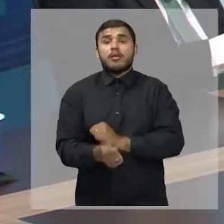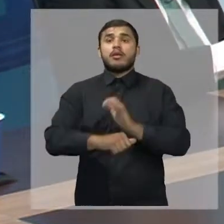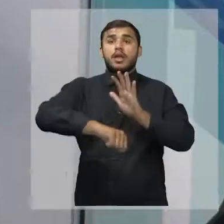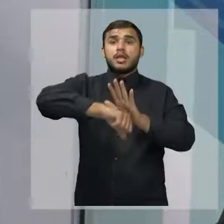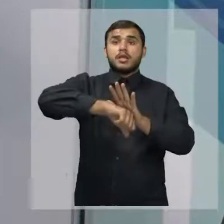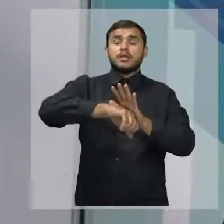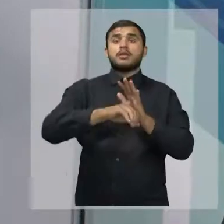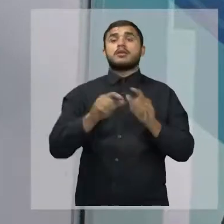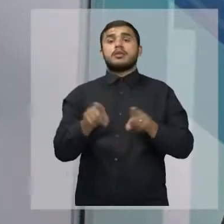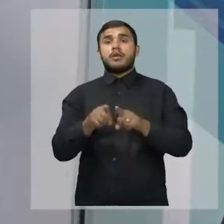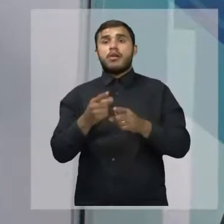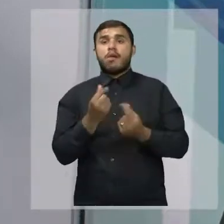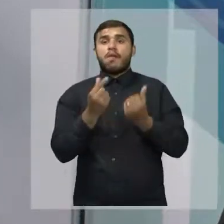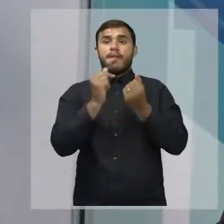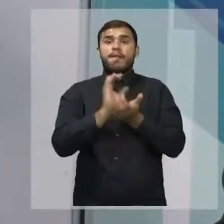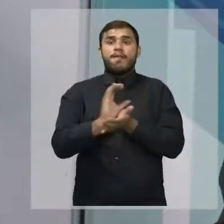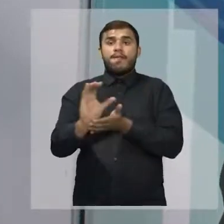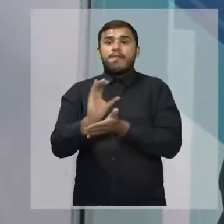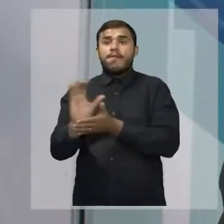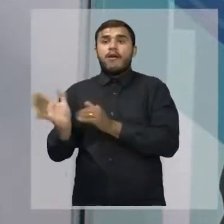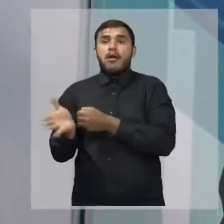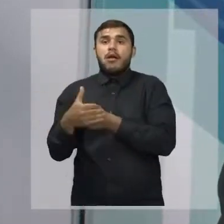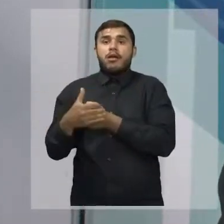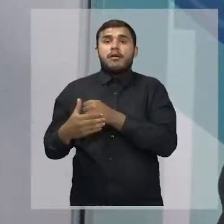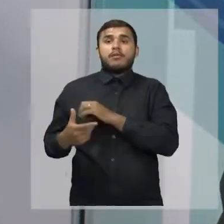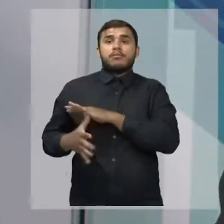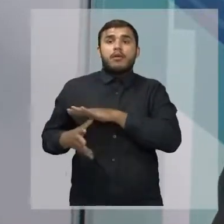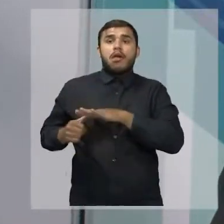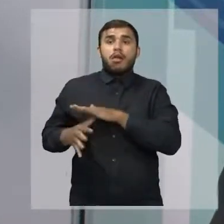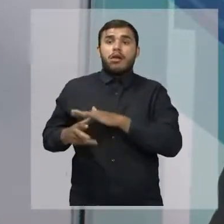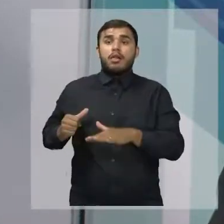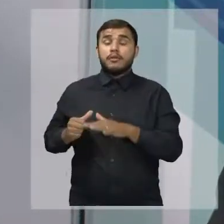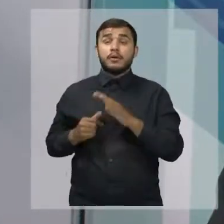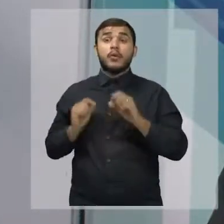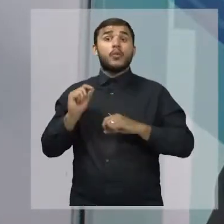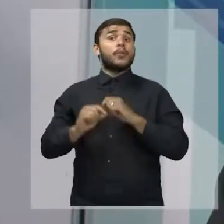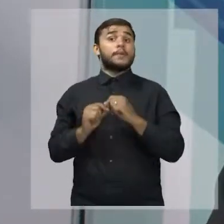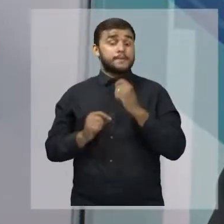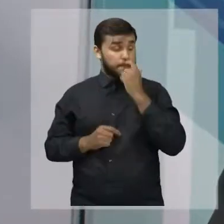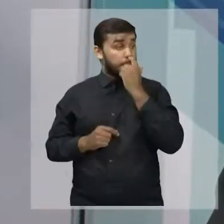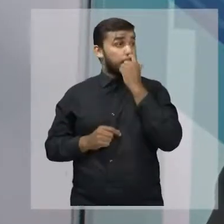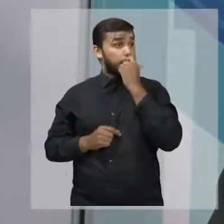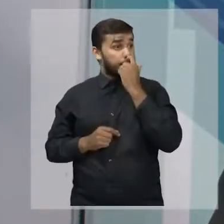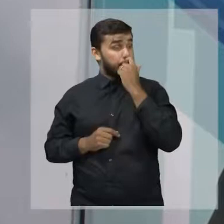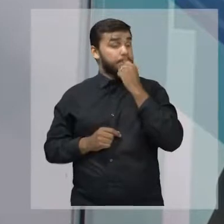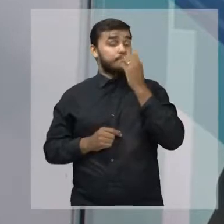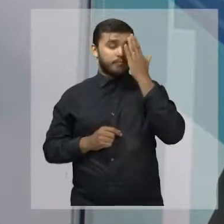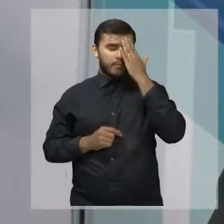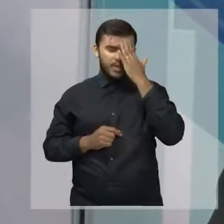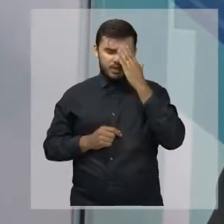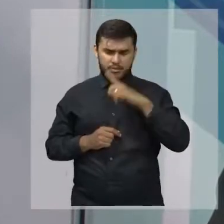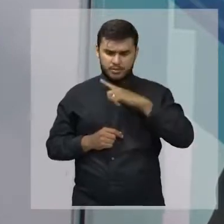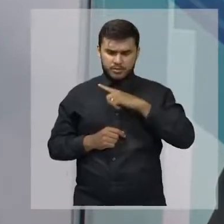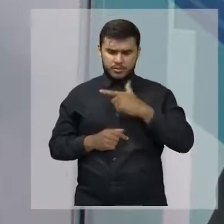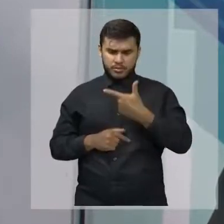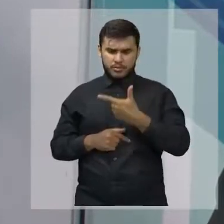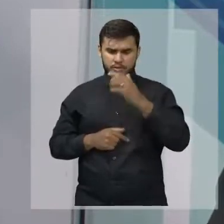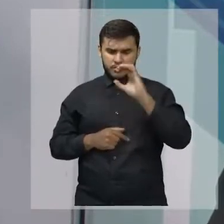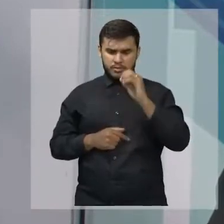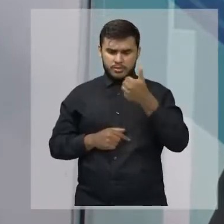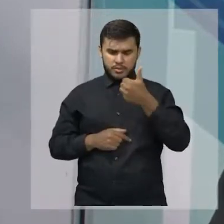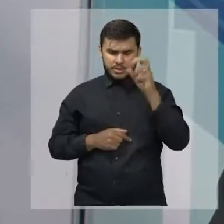que é que se percebe? Há um aumento exorbitante da criminalidade. Você teve, em 2015,